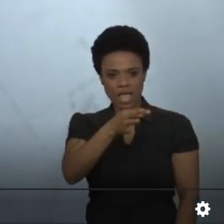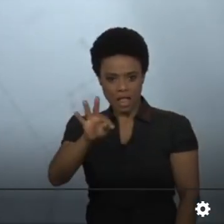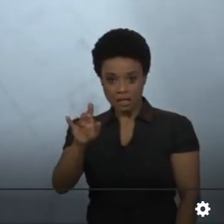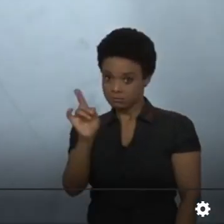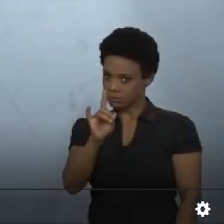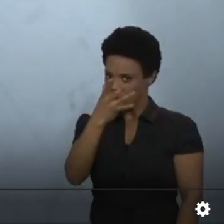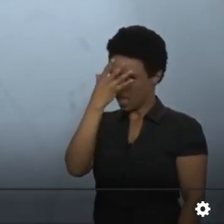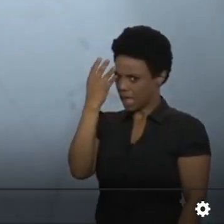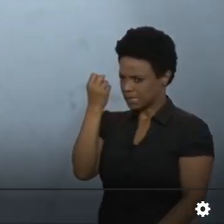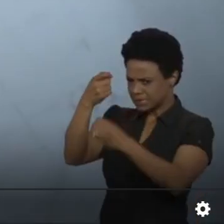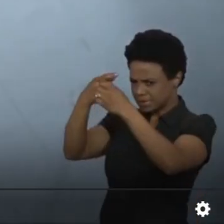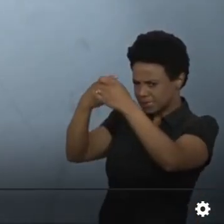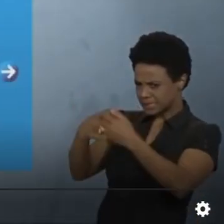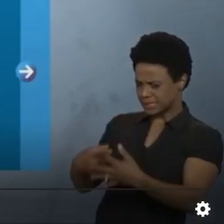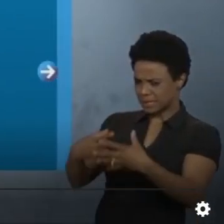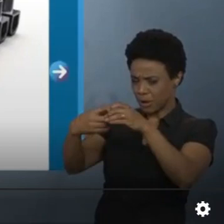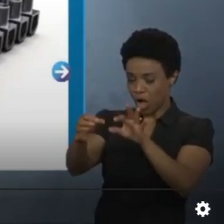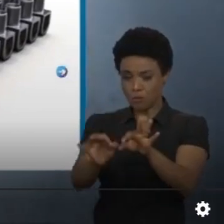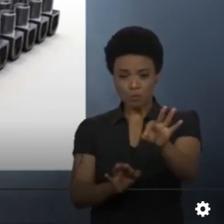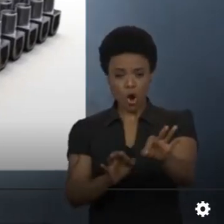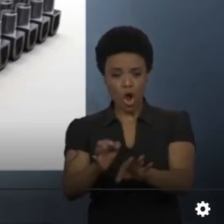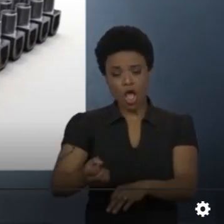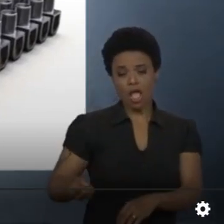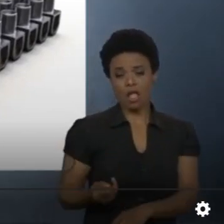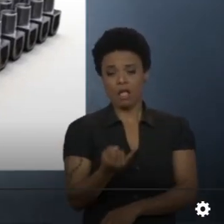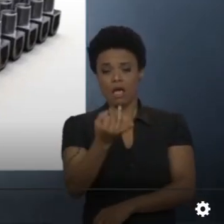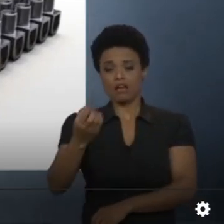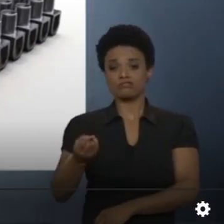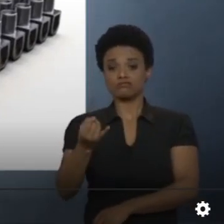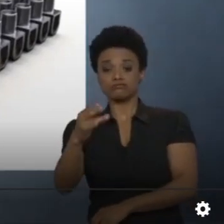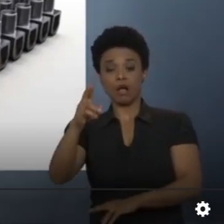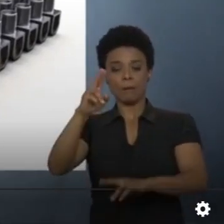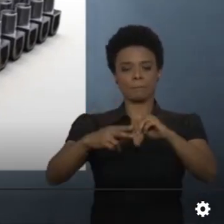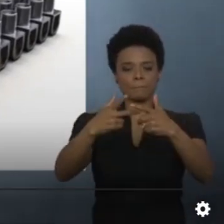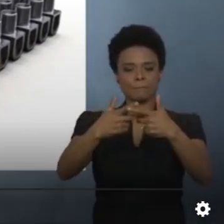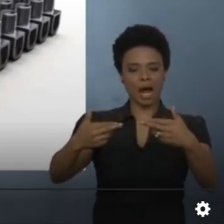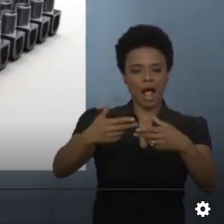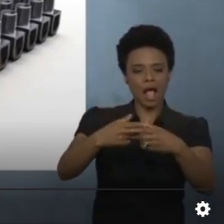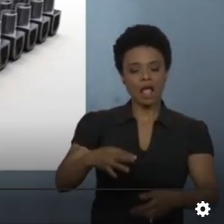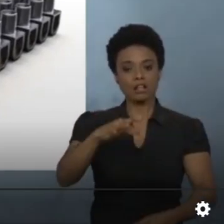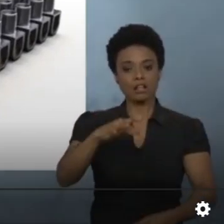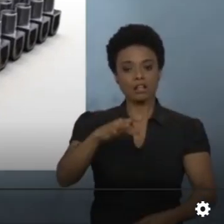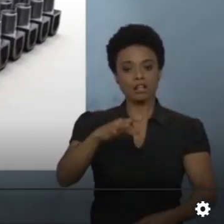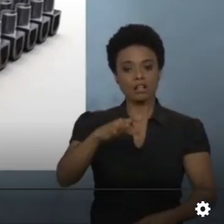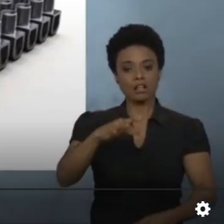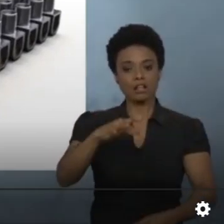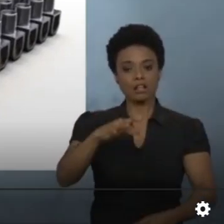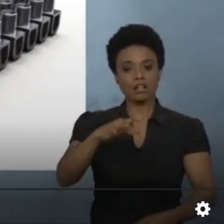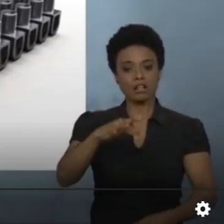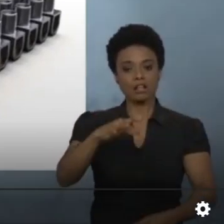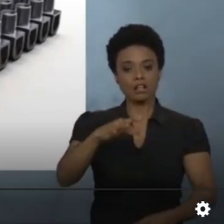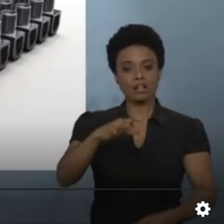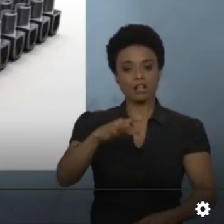detalhar no projeto as características e quantidades de materiais e dispositivos que usaremos na